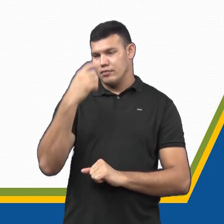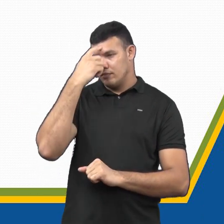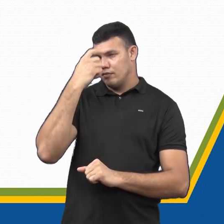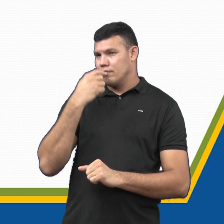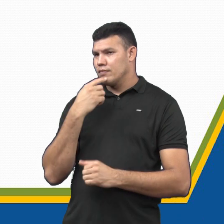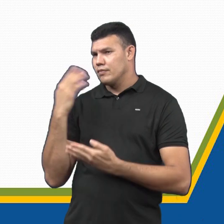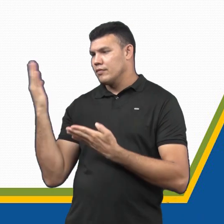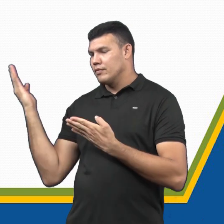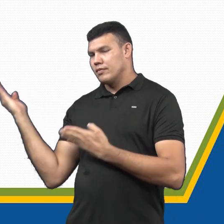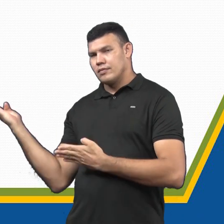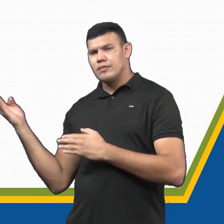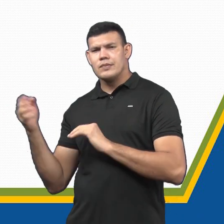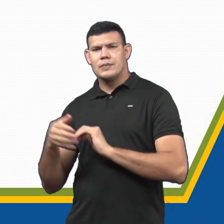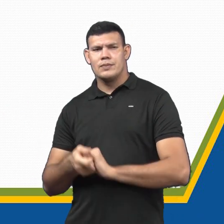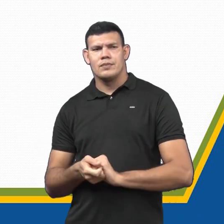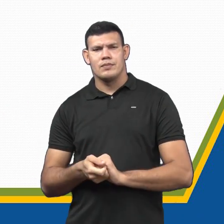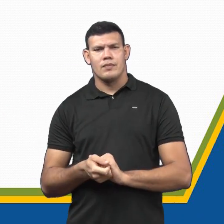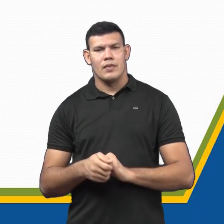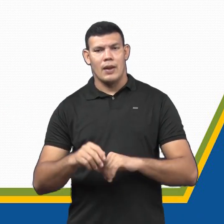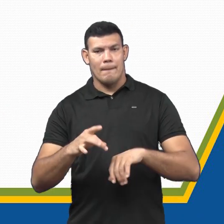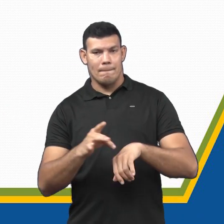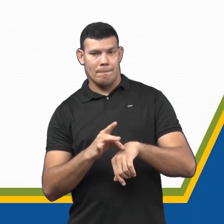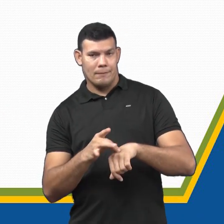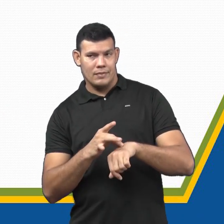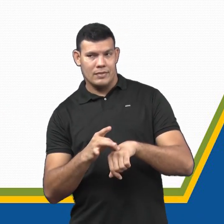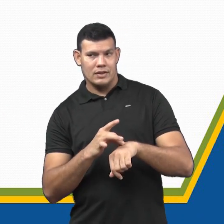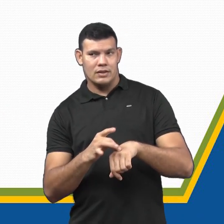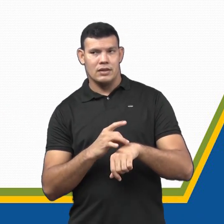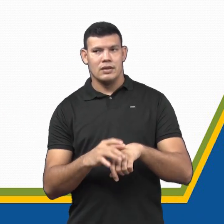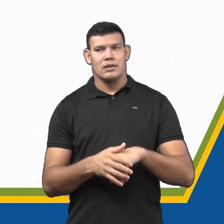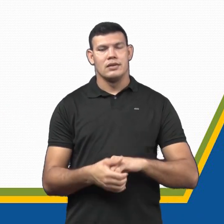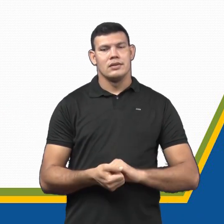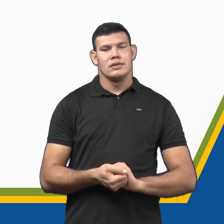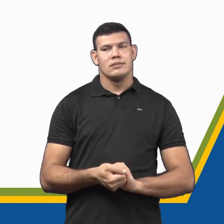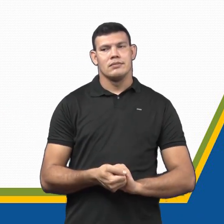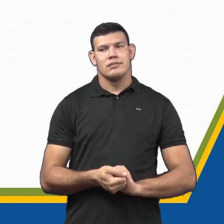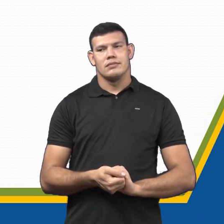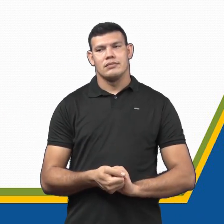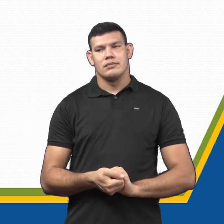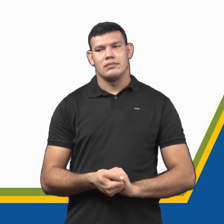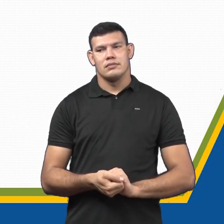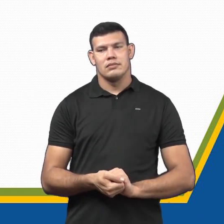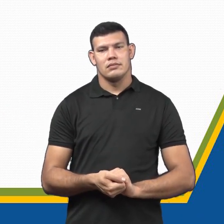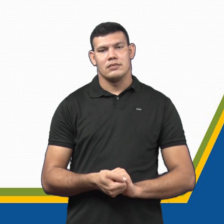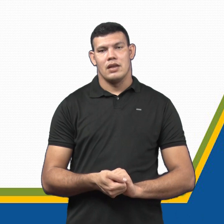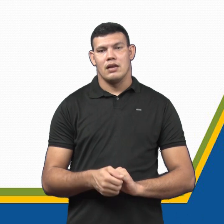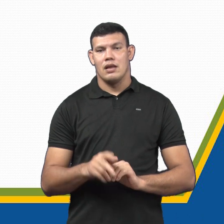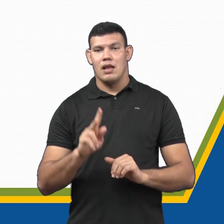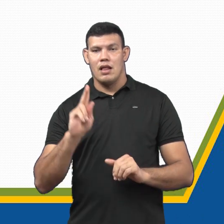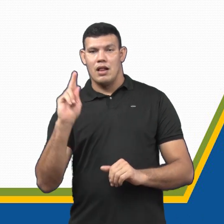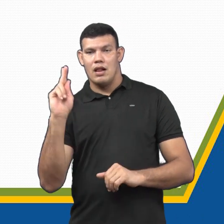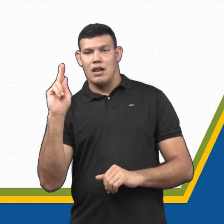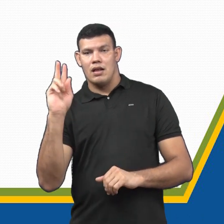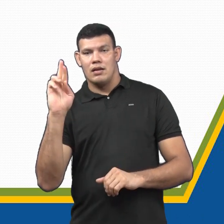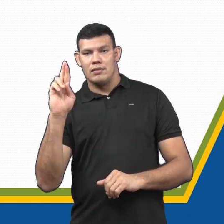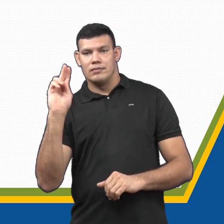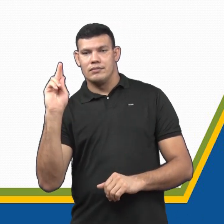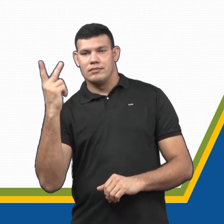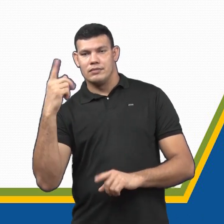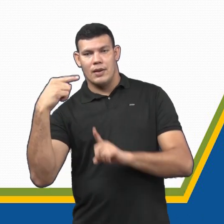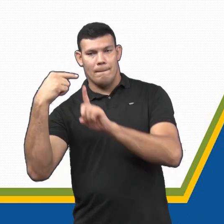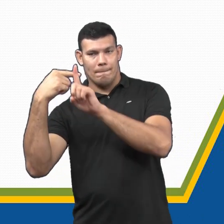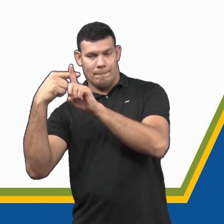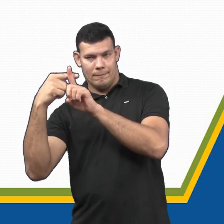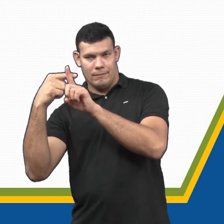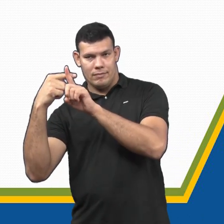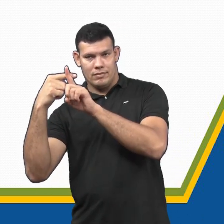setas pretinhas, a gente vai ver que do RH negativo vão partir para o RH positivo.